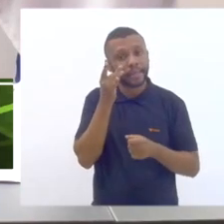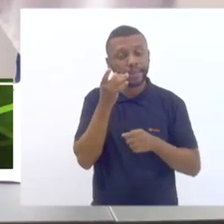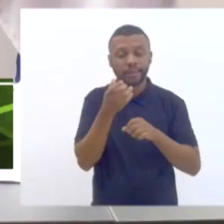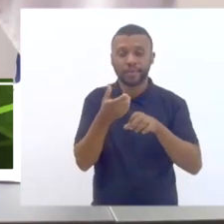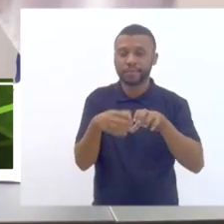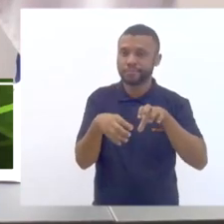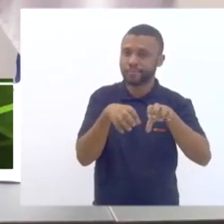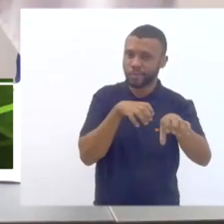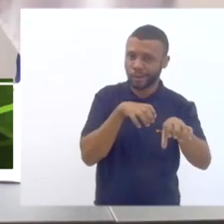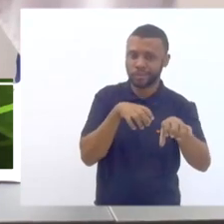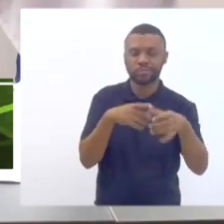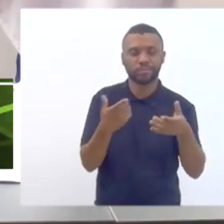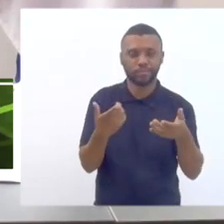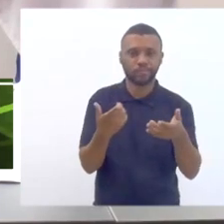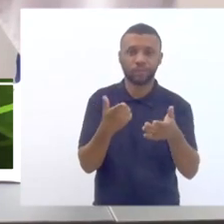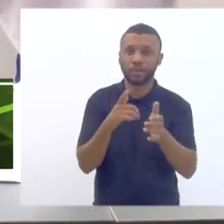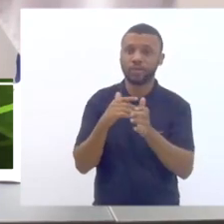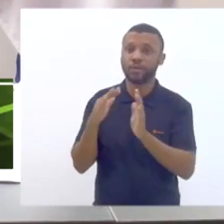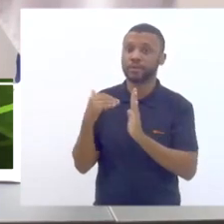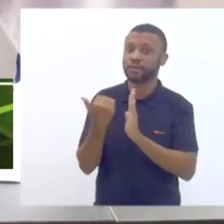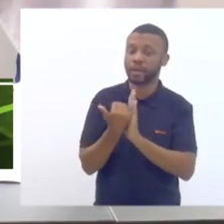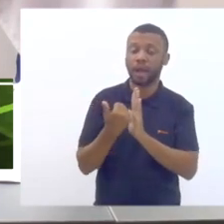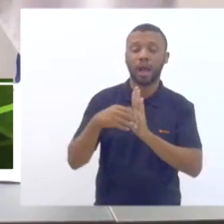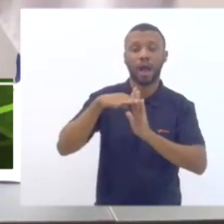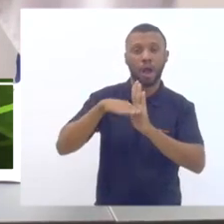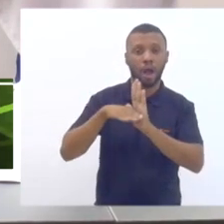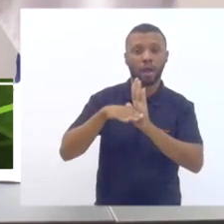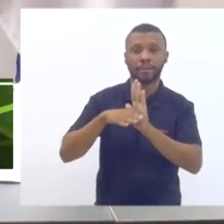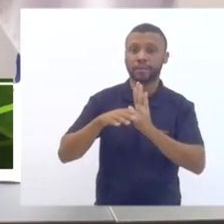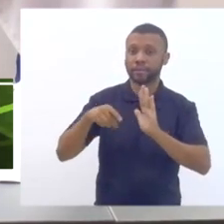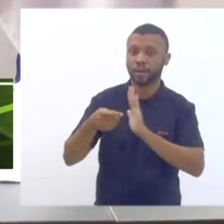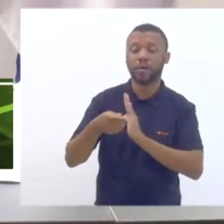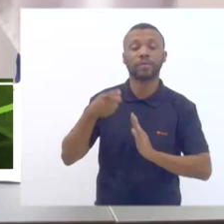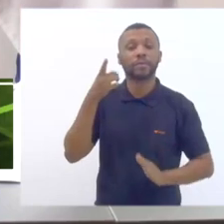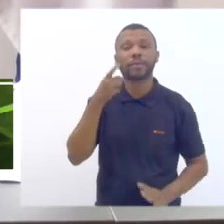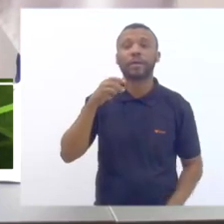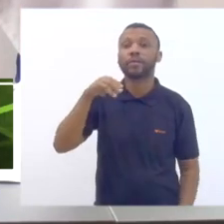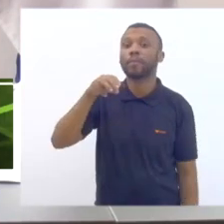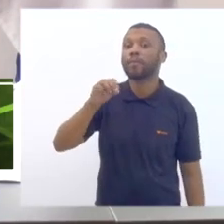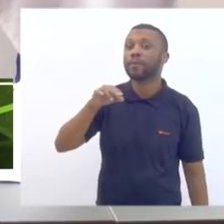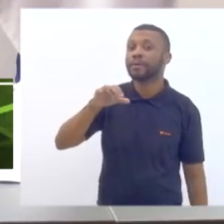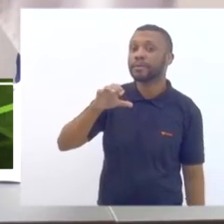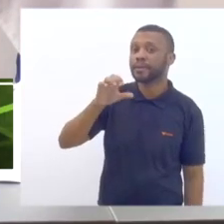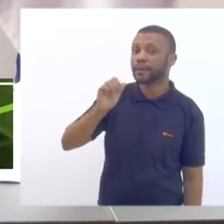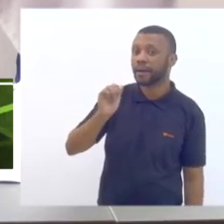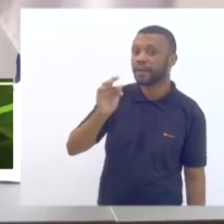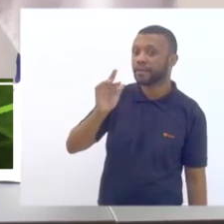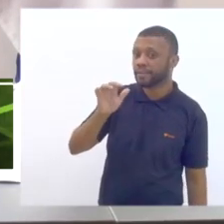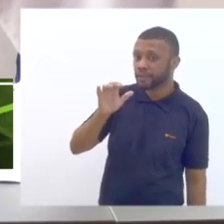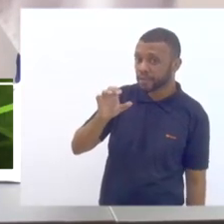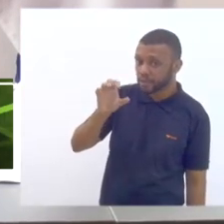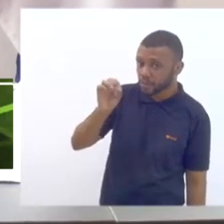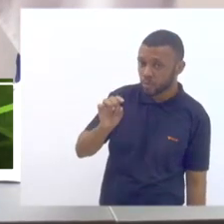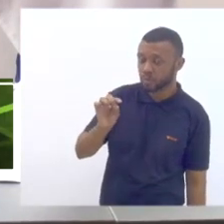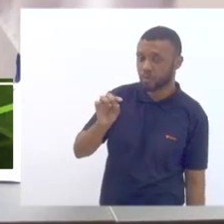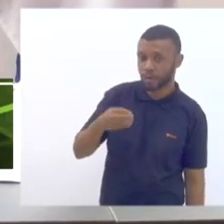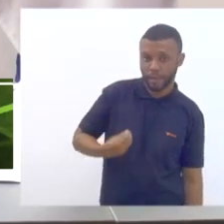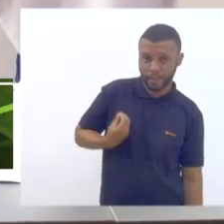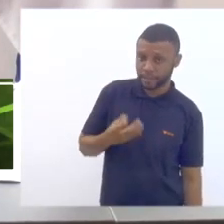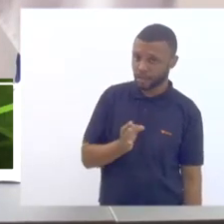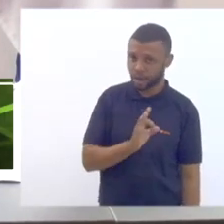vou seguir a ordem. Mônica Francisco, não está presente. Luiz